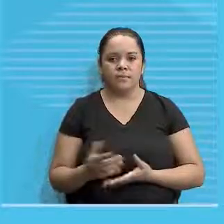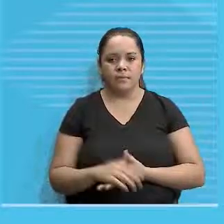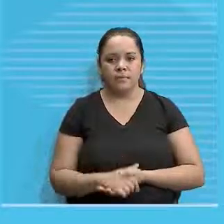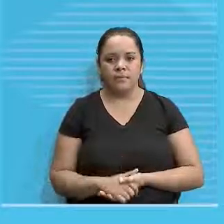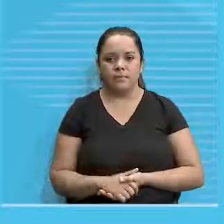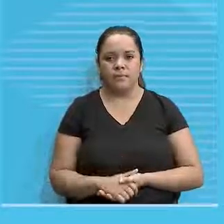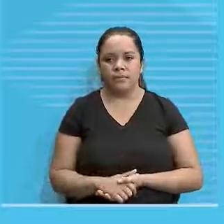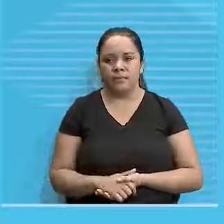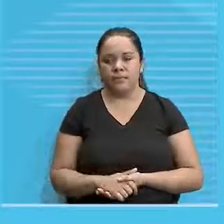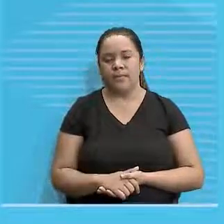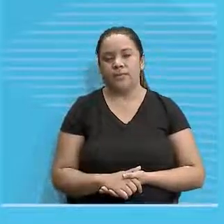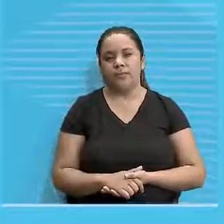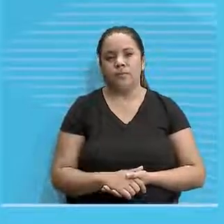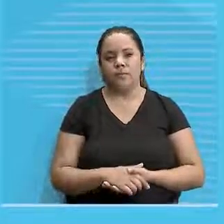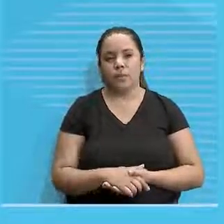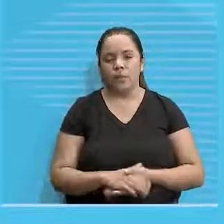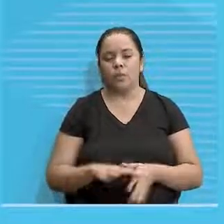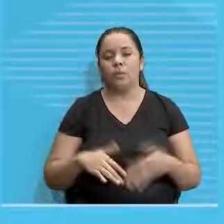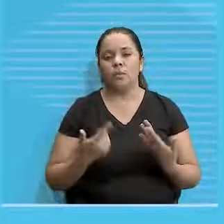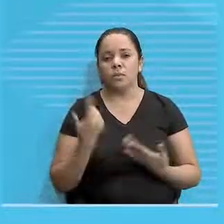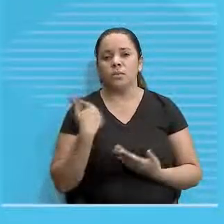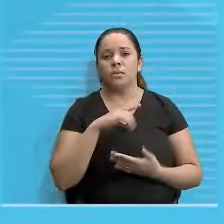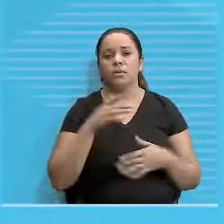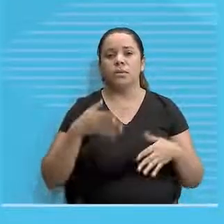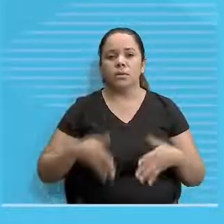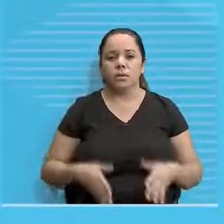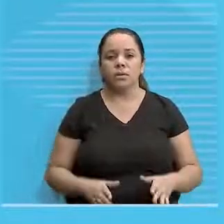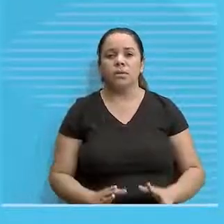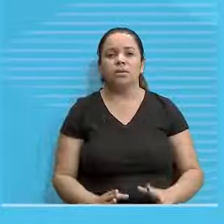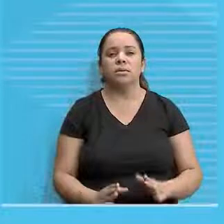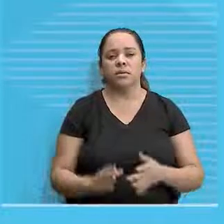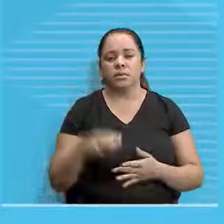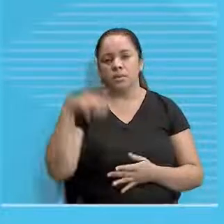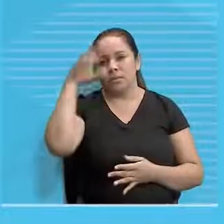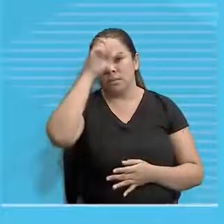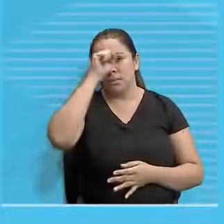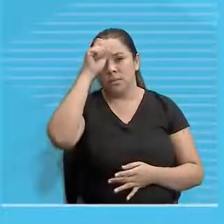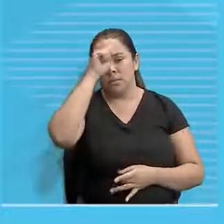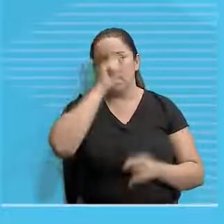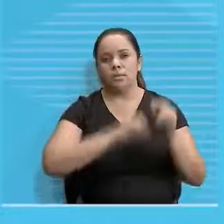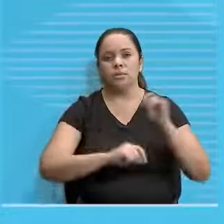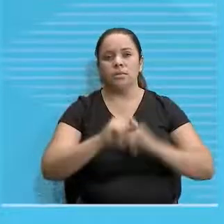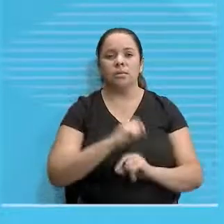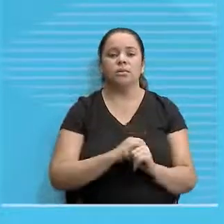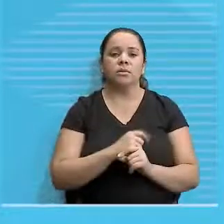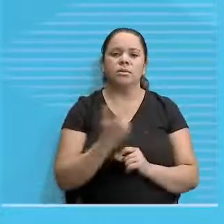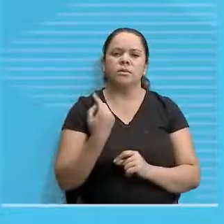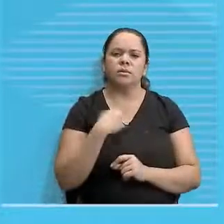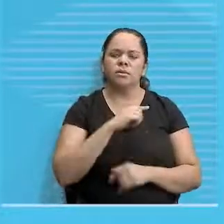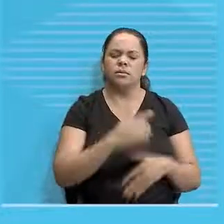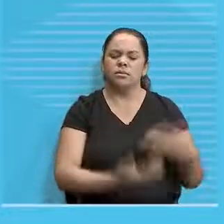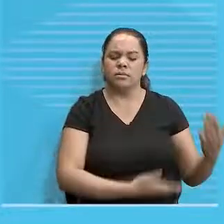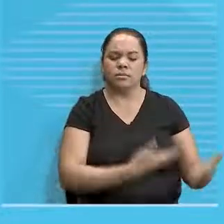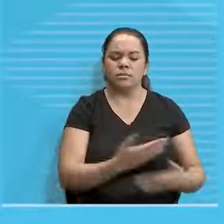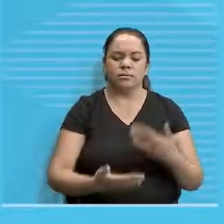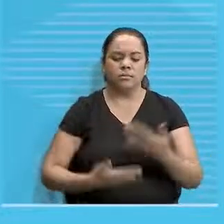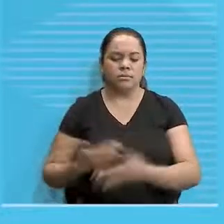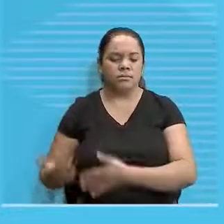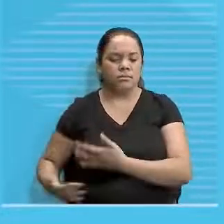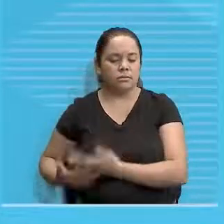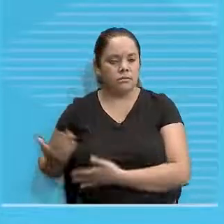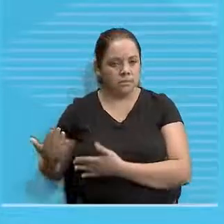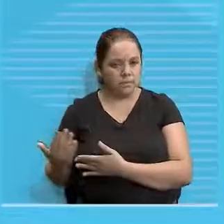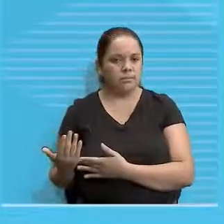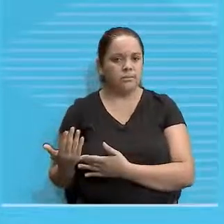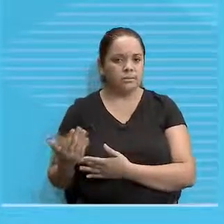que nós nascemos, a gente aprendeu aqui que nós somos seres sociais. Então, a partir do